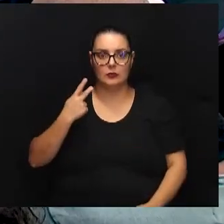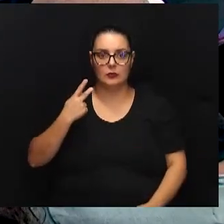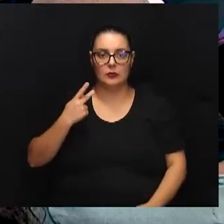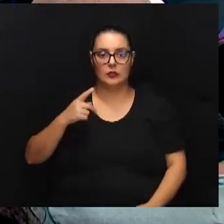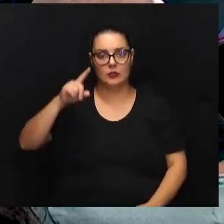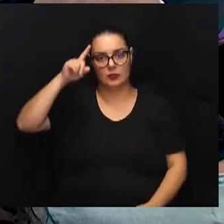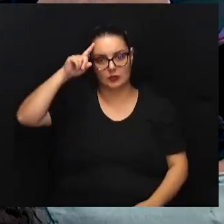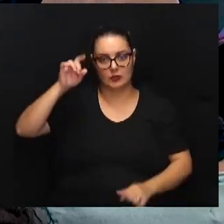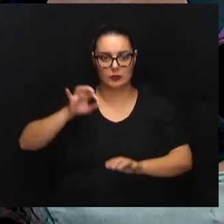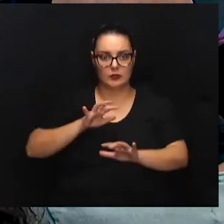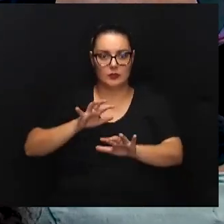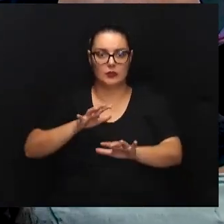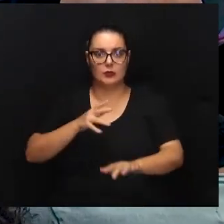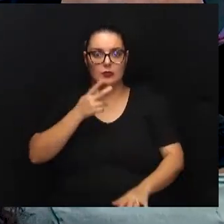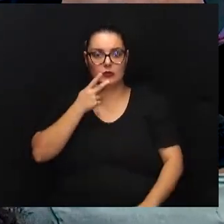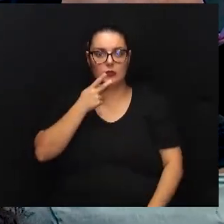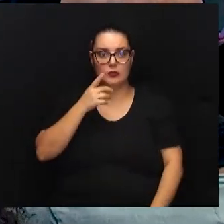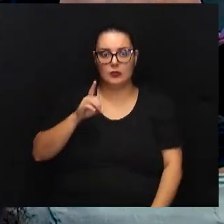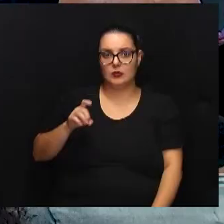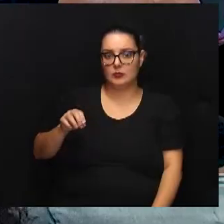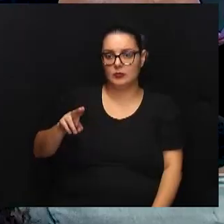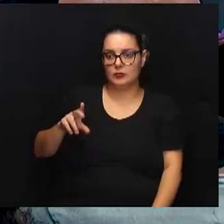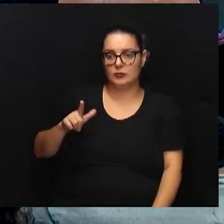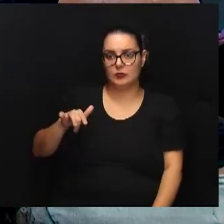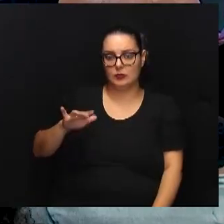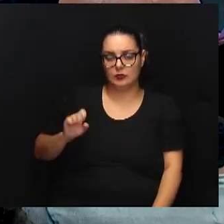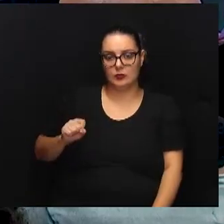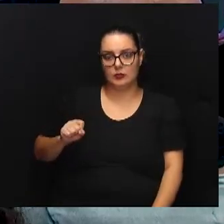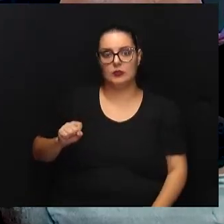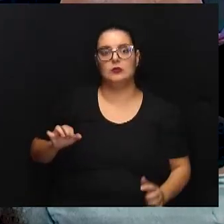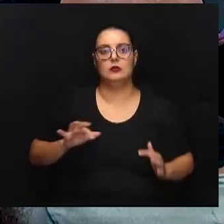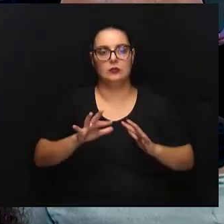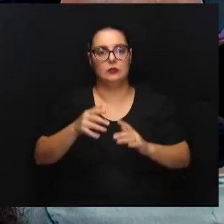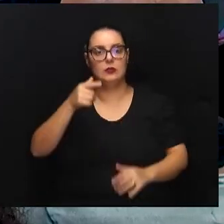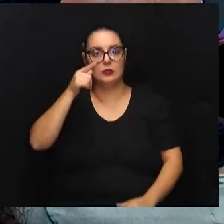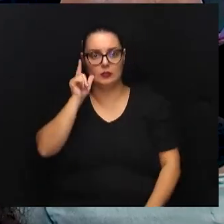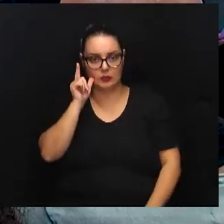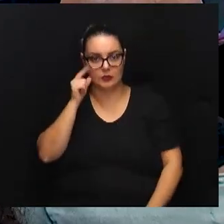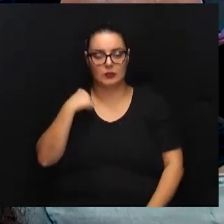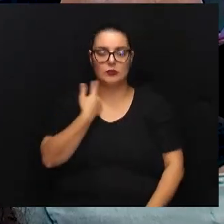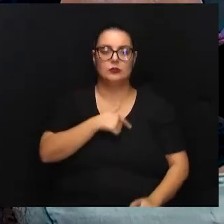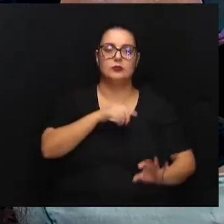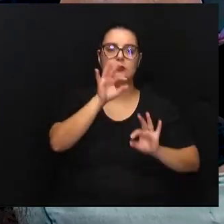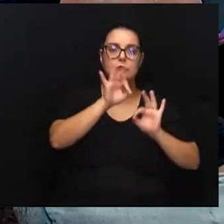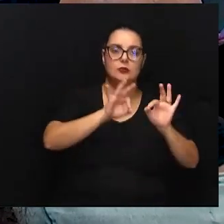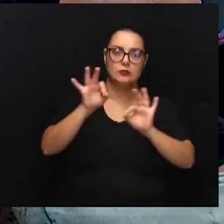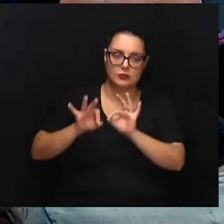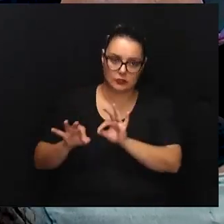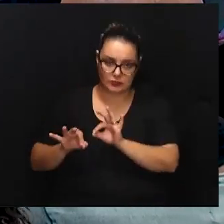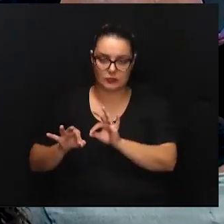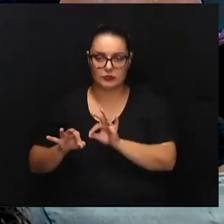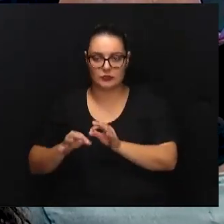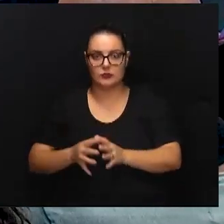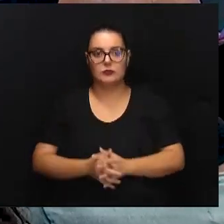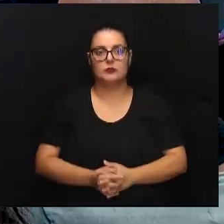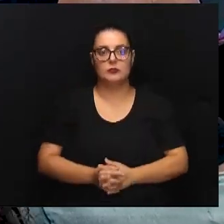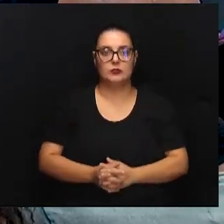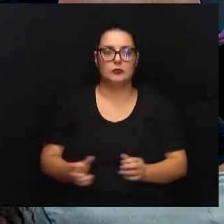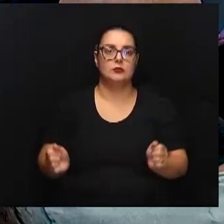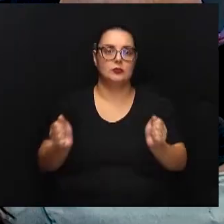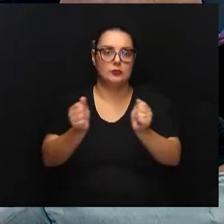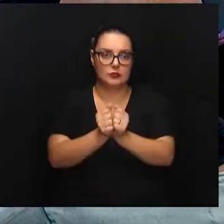luta política. A outra é que no dia da parada, até falei com o Douglas na reunião lá da parada ontem, a gente vai se